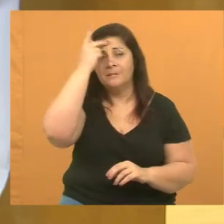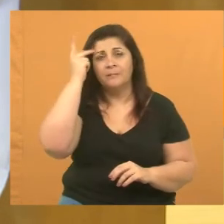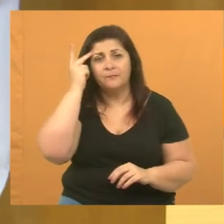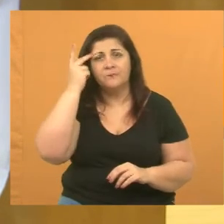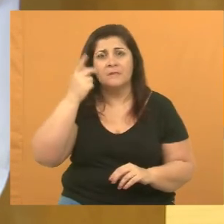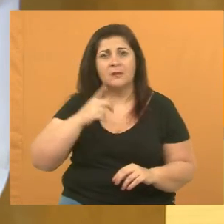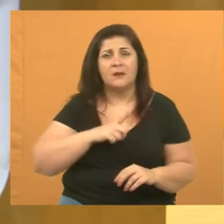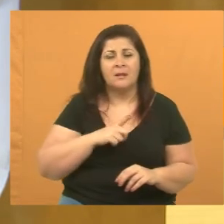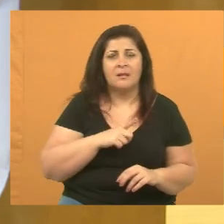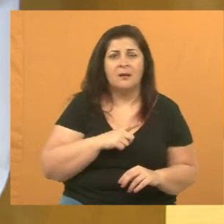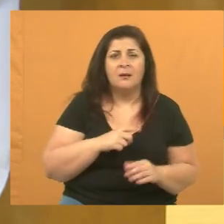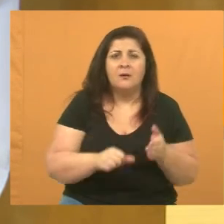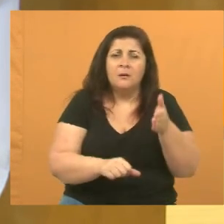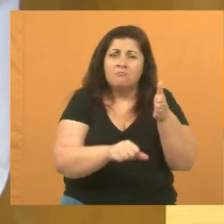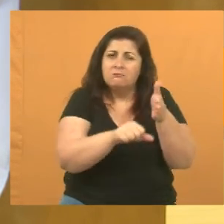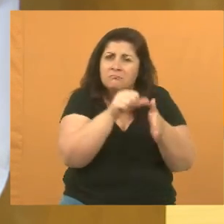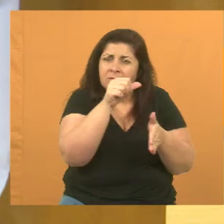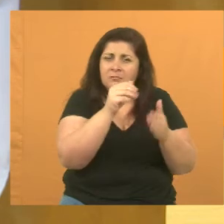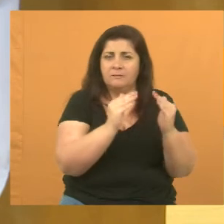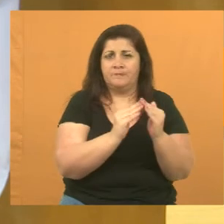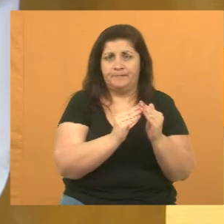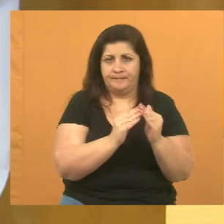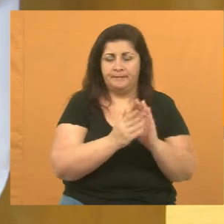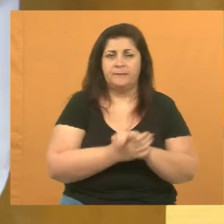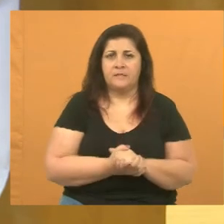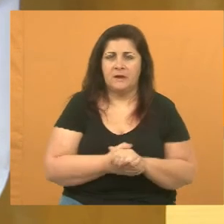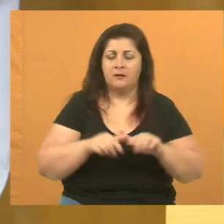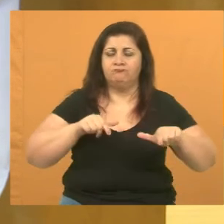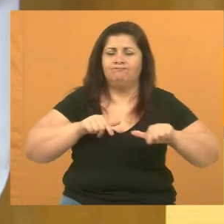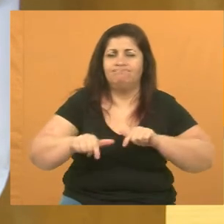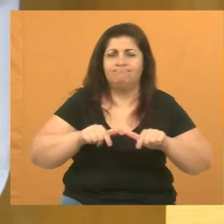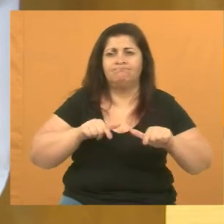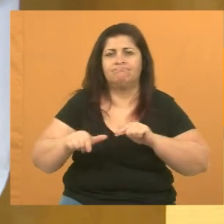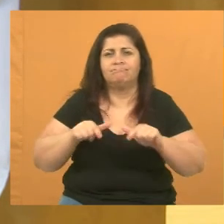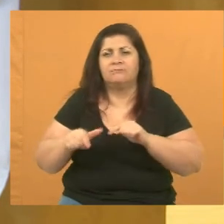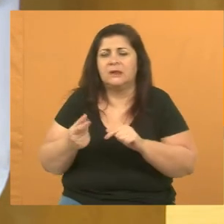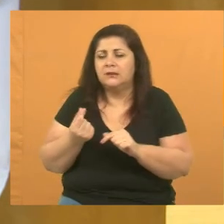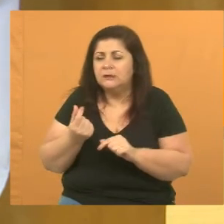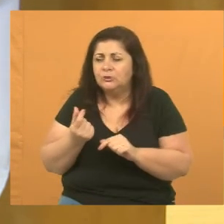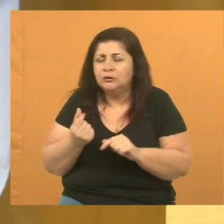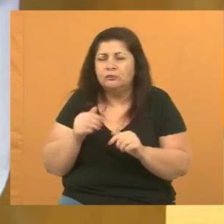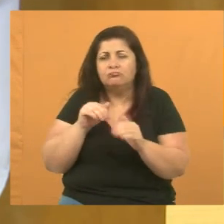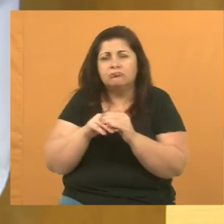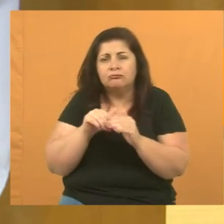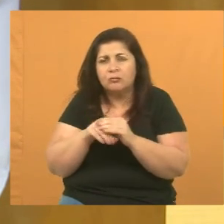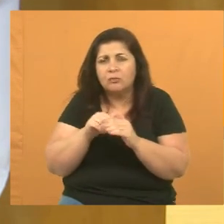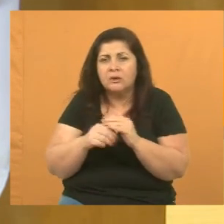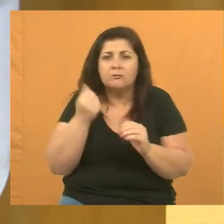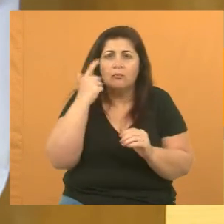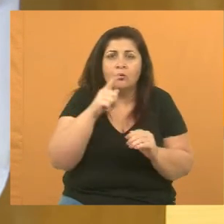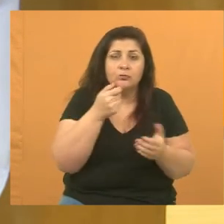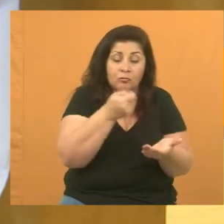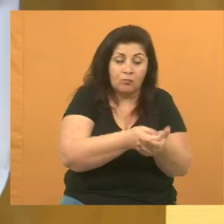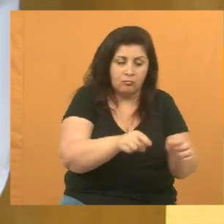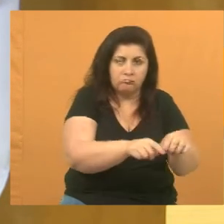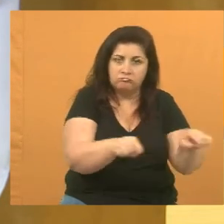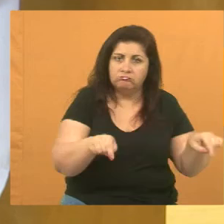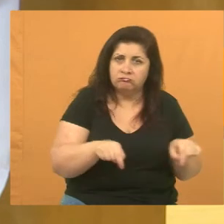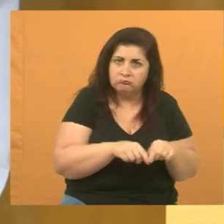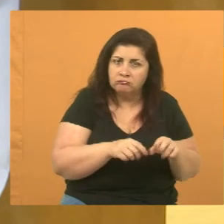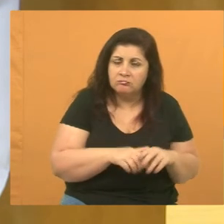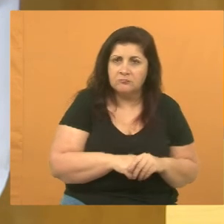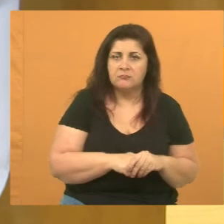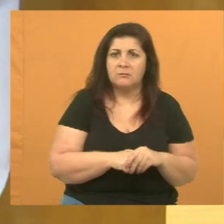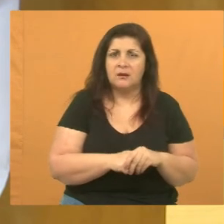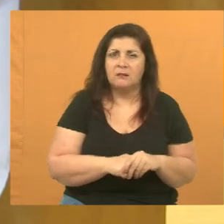têm o seu primeiro imóvel, né? Trabalhou muito, fez uma economia e conseguiu lá adquirir um terreno.